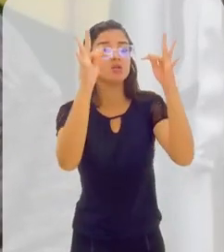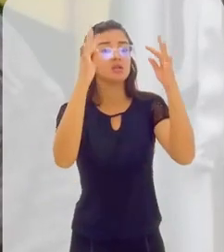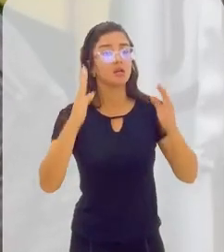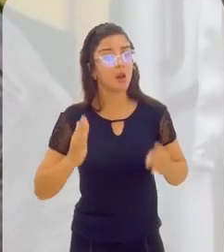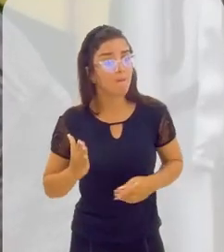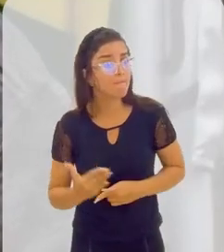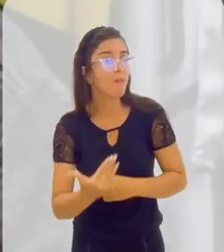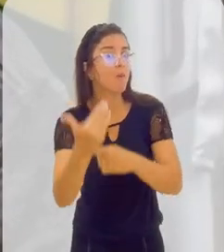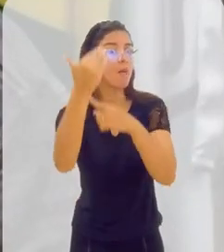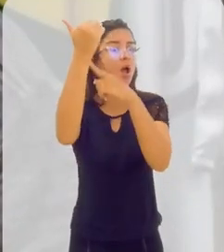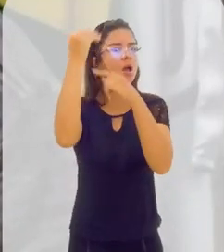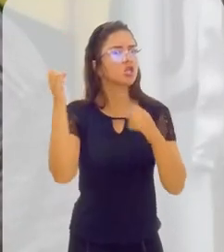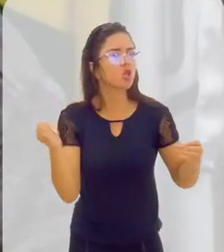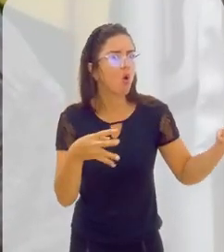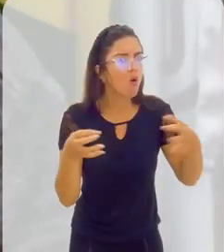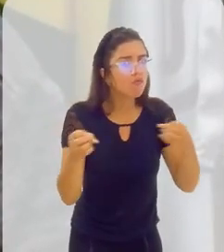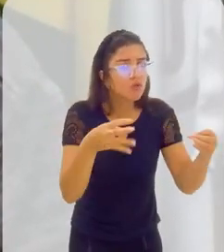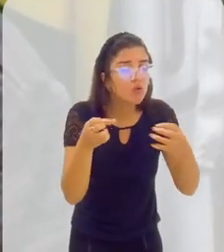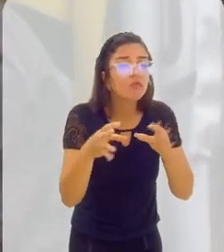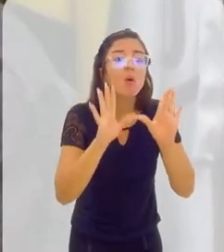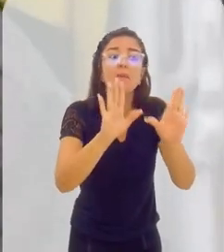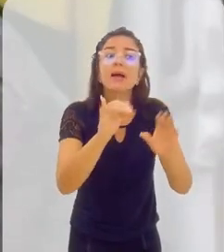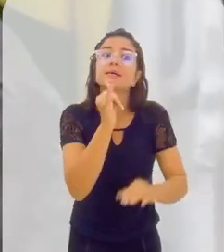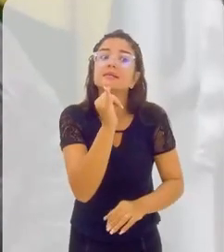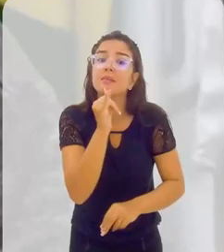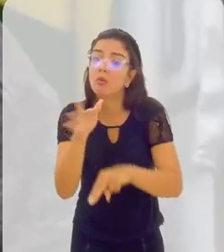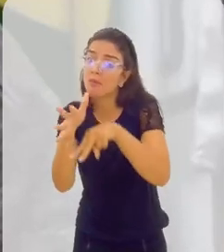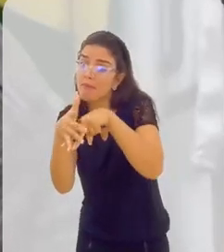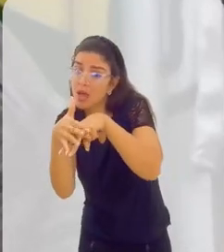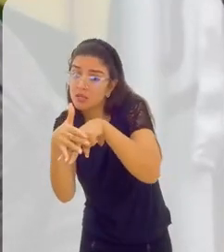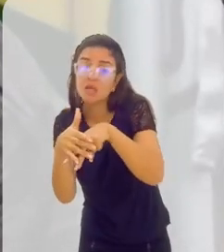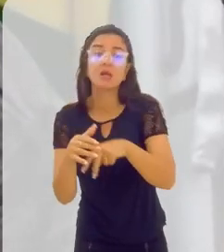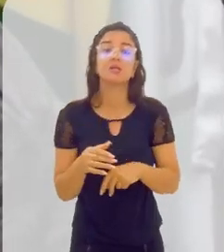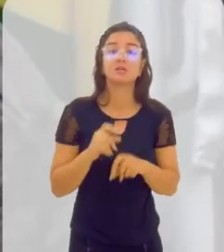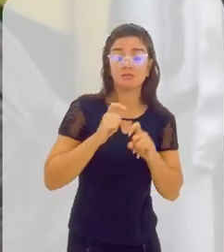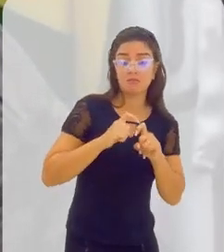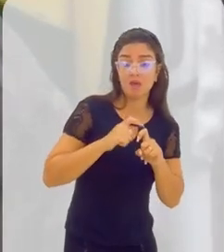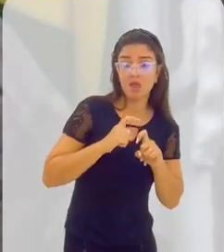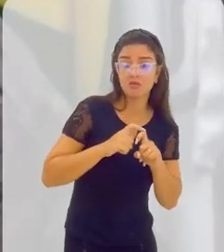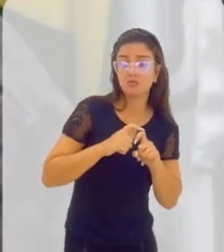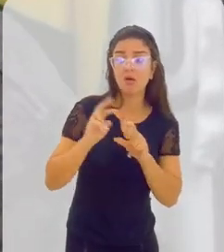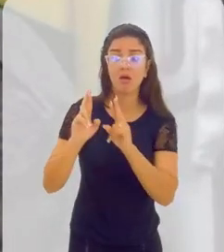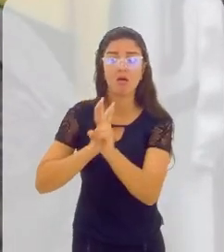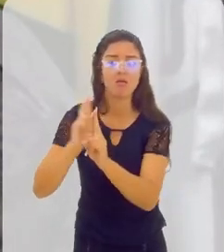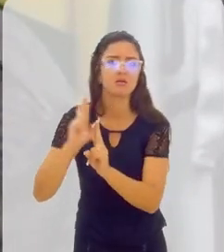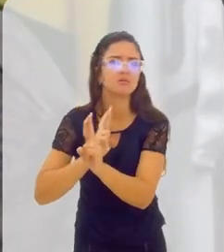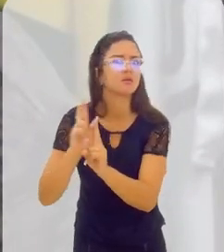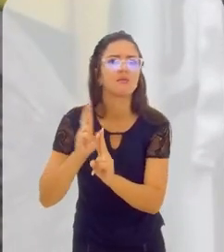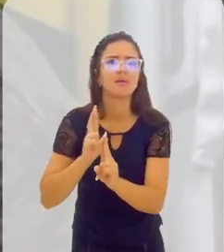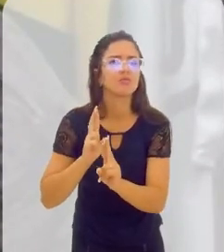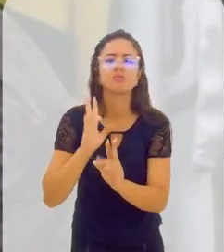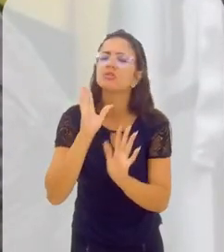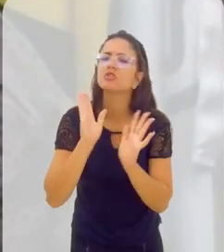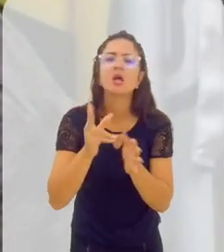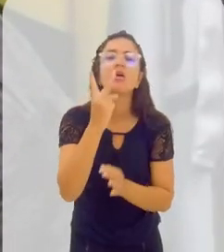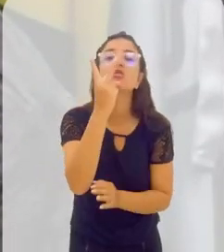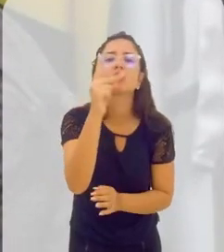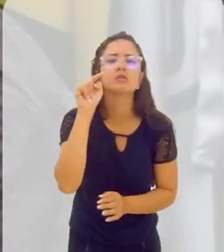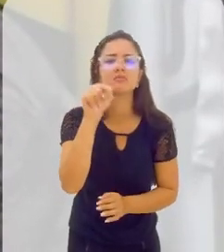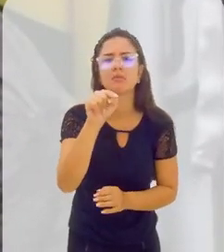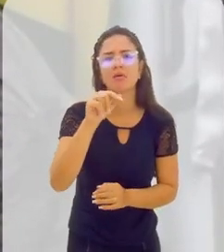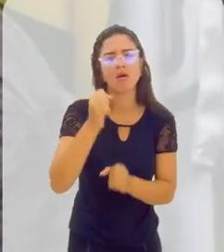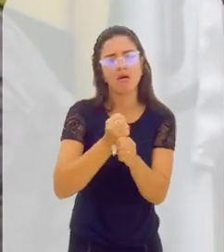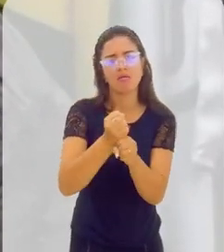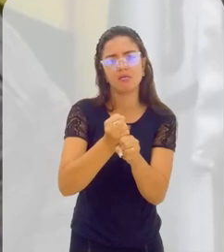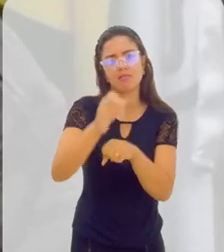temos um monte de coisas novas mas a relação médico paciente é o que existe há dois mil anos essa é